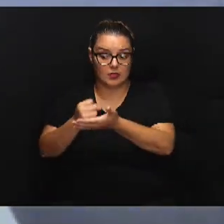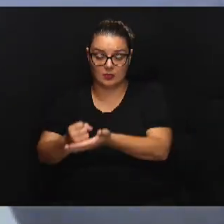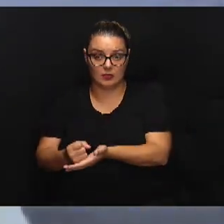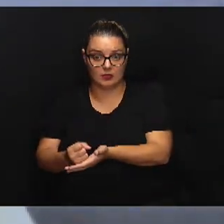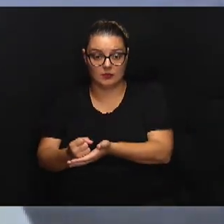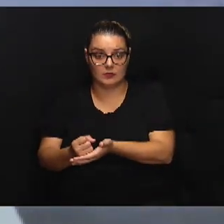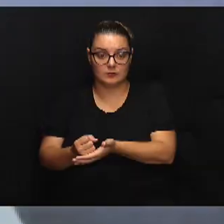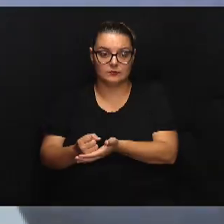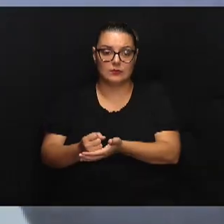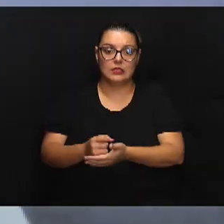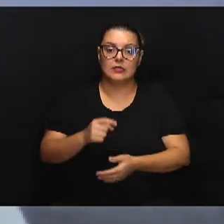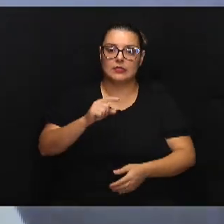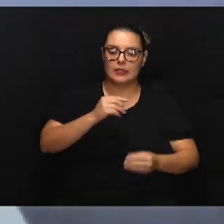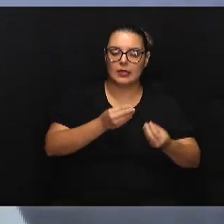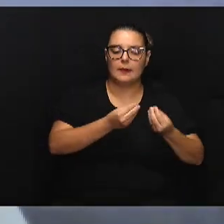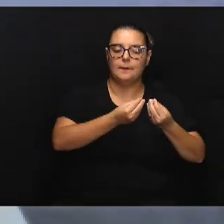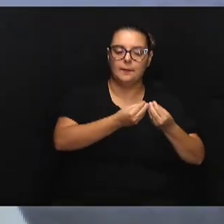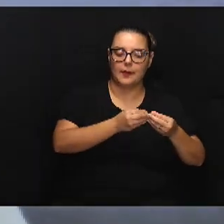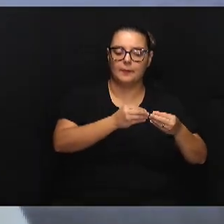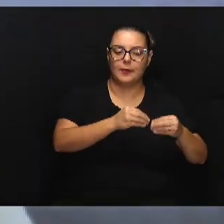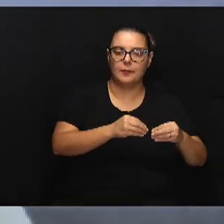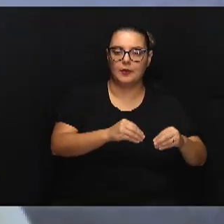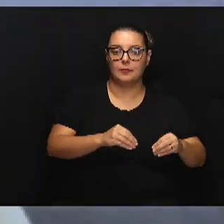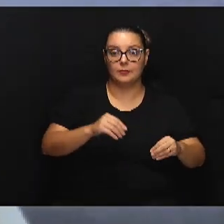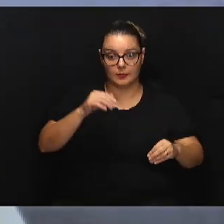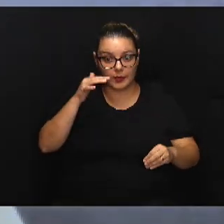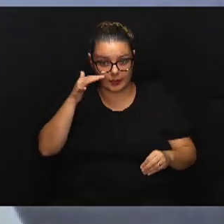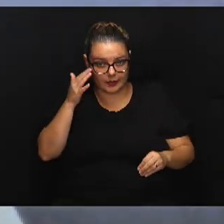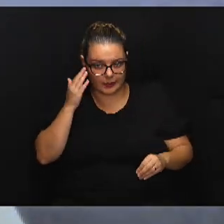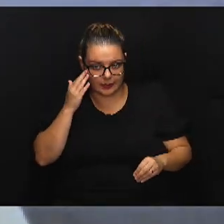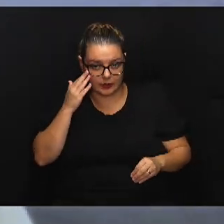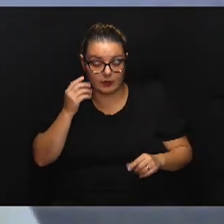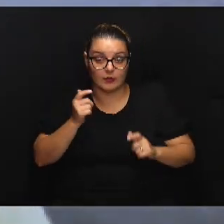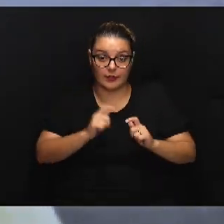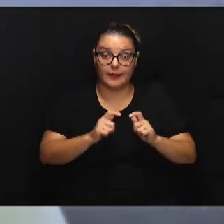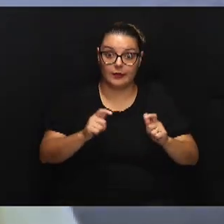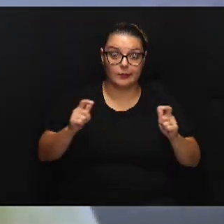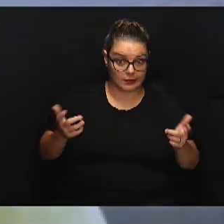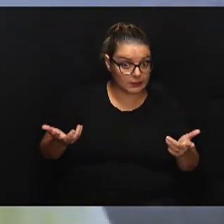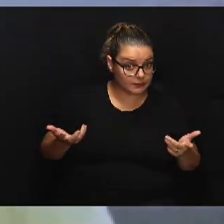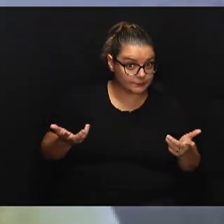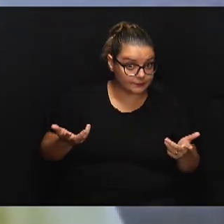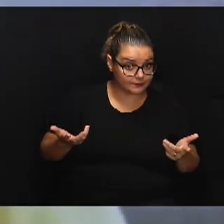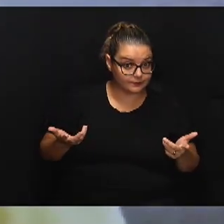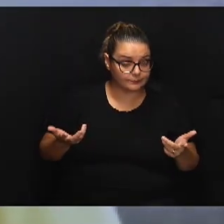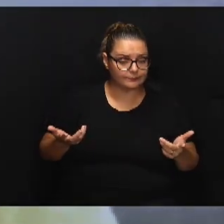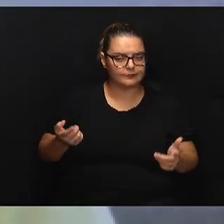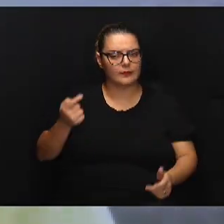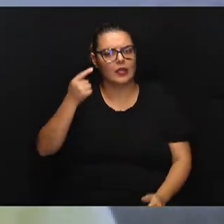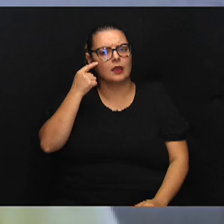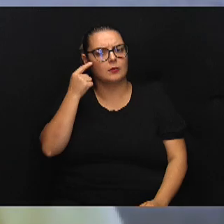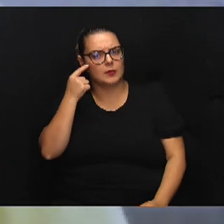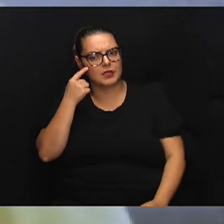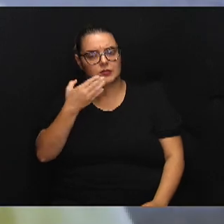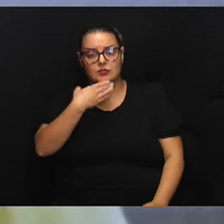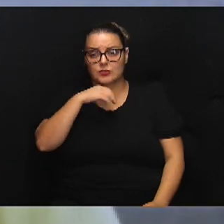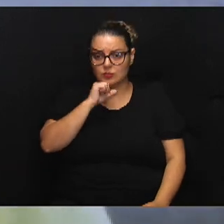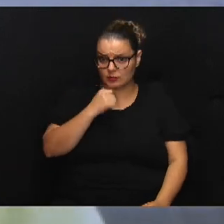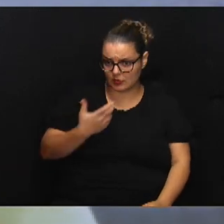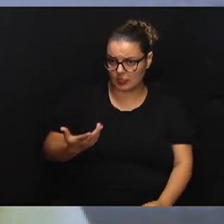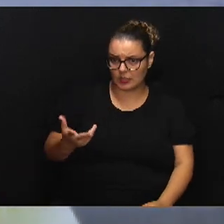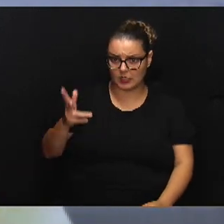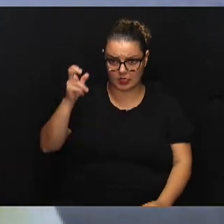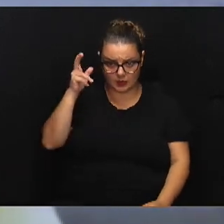daí esses prejuízos, sabe, Ana, vão aumentando. Pensa bem, se um pai que está me